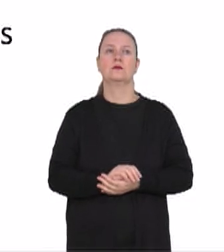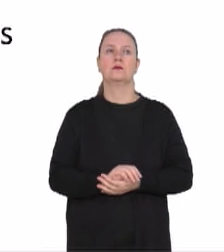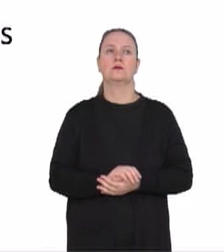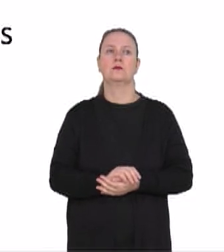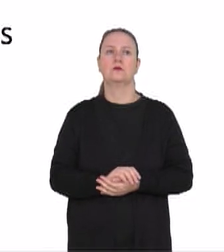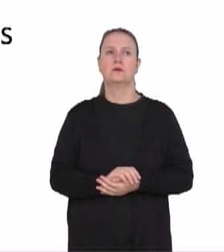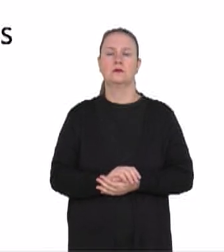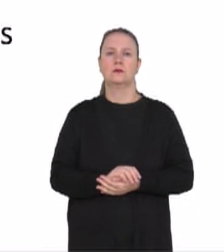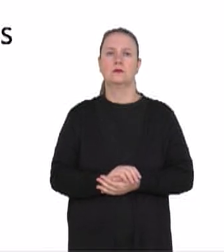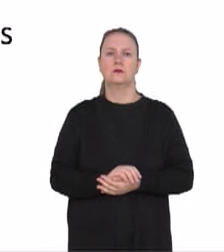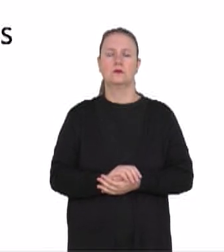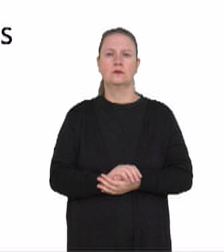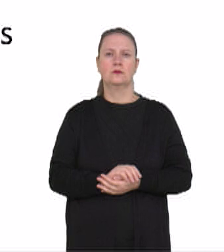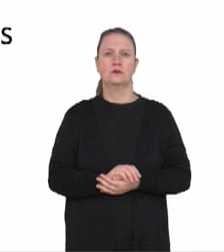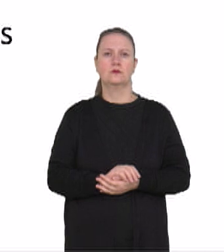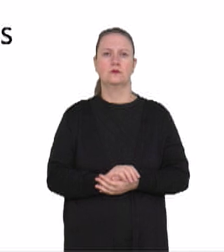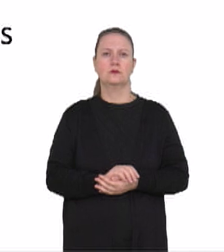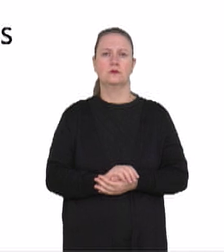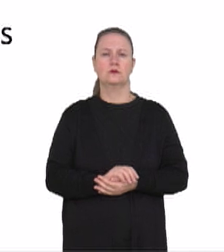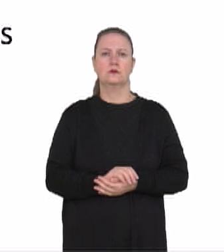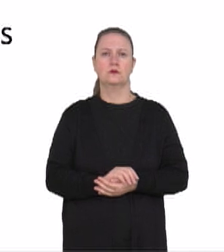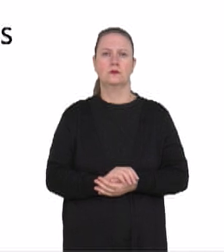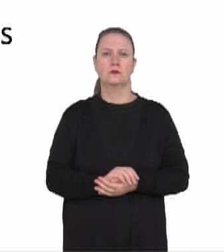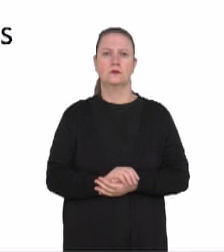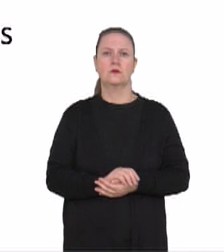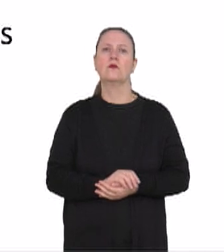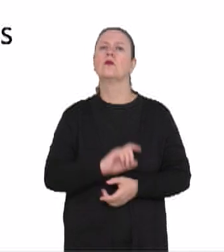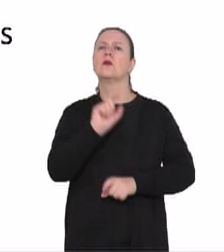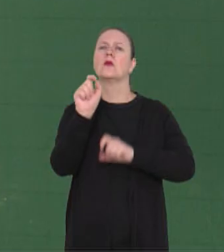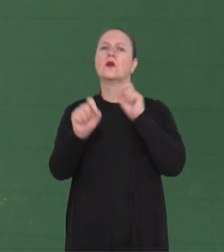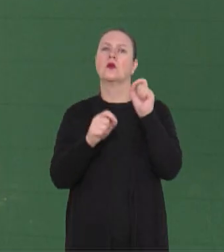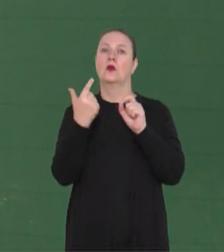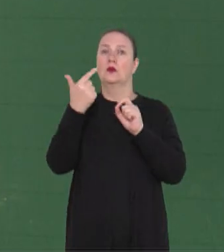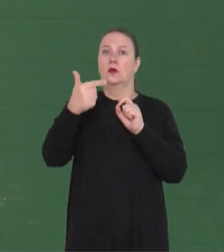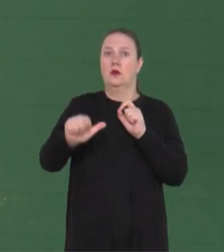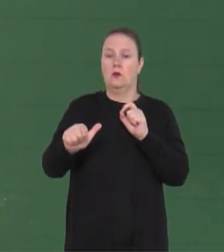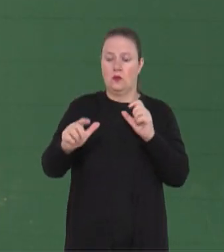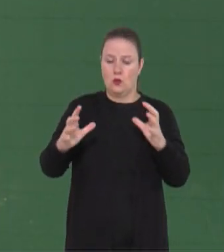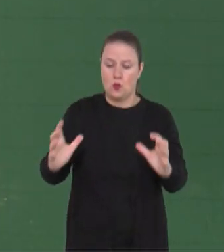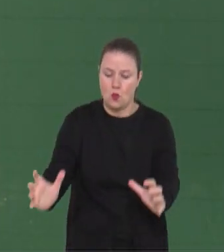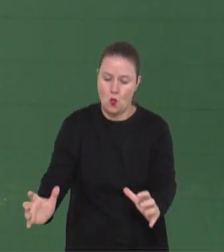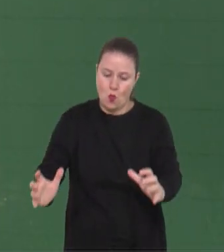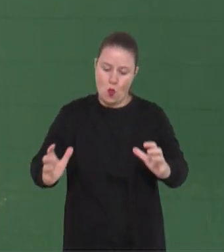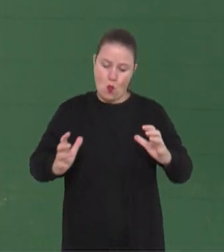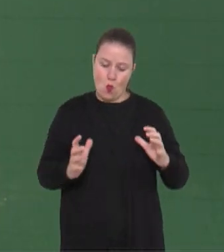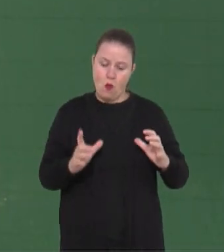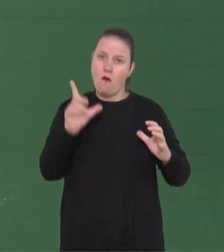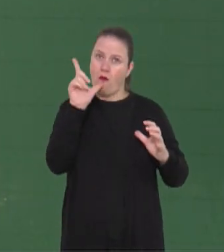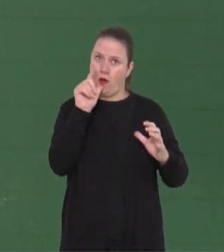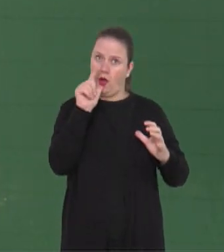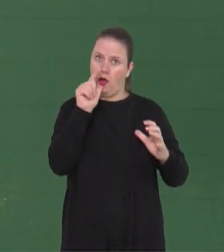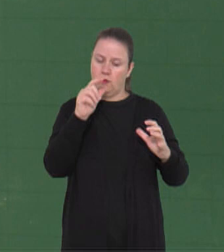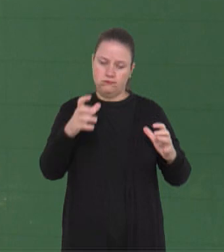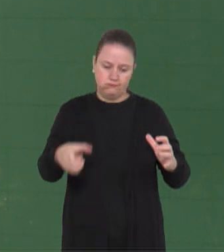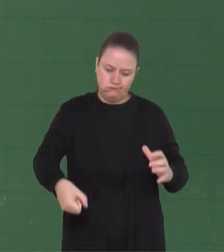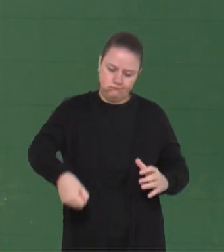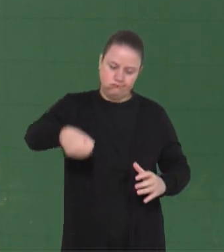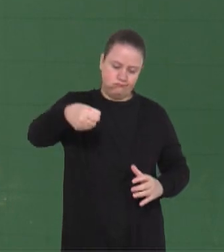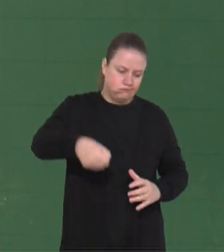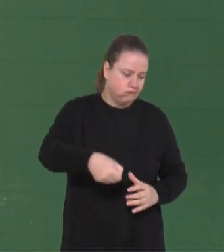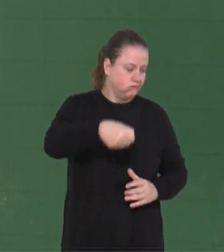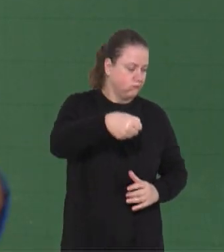she waters the plants and has breakfast with her family. Então, depois de coletar a água da chuva, que ela deixou os baldes lá na noite